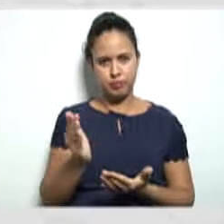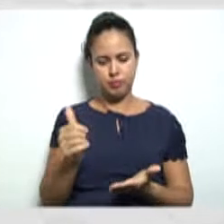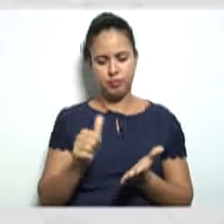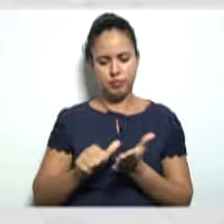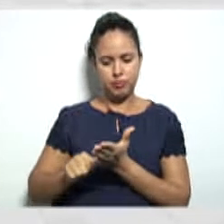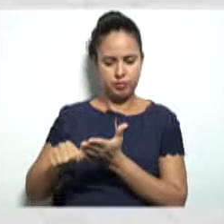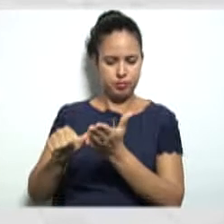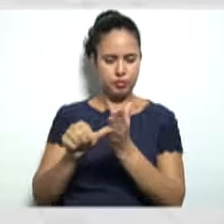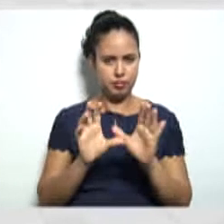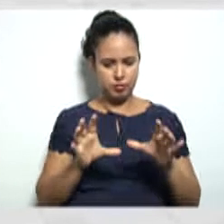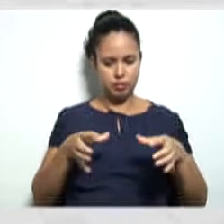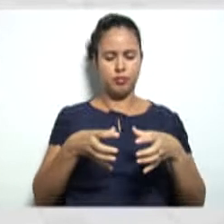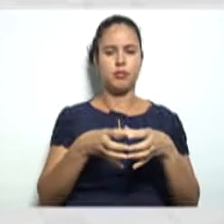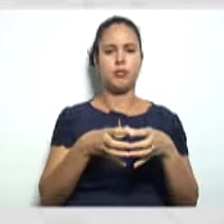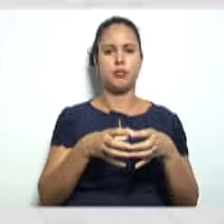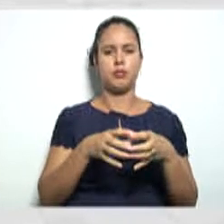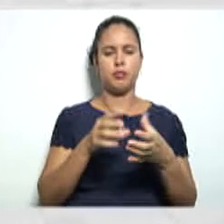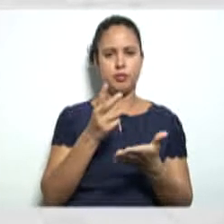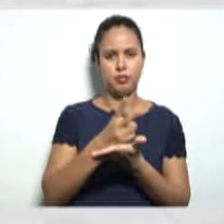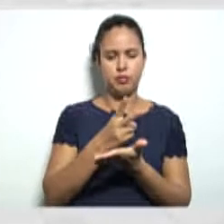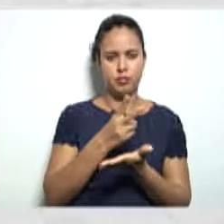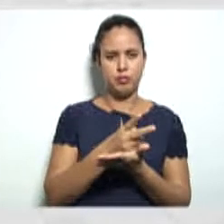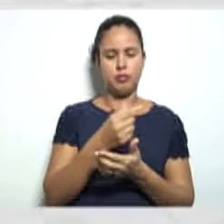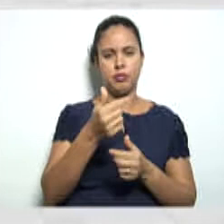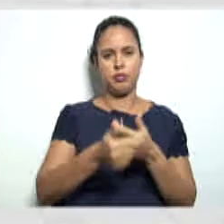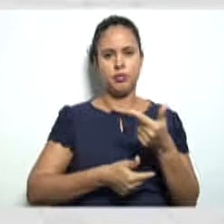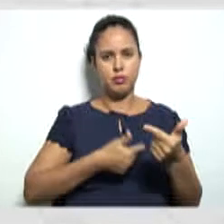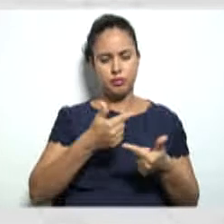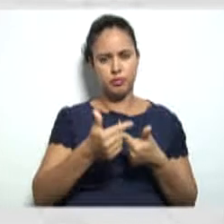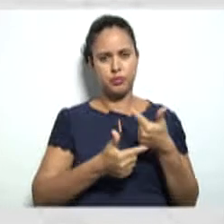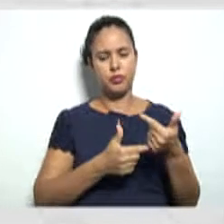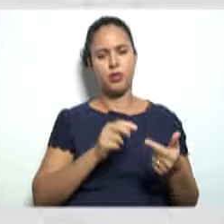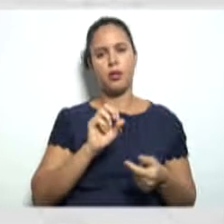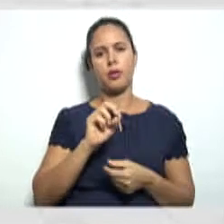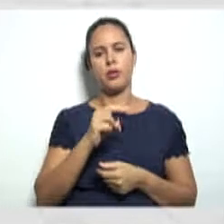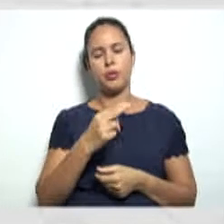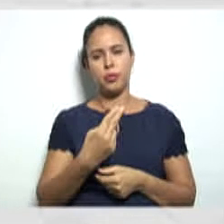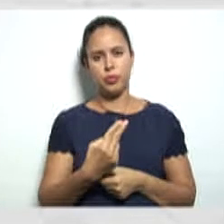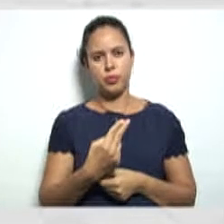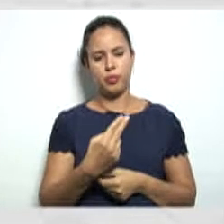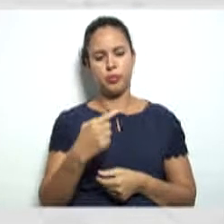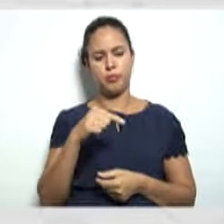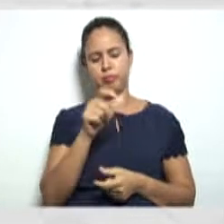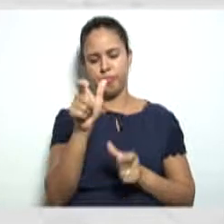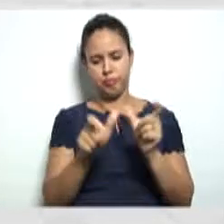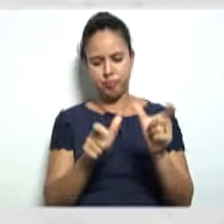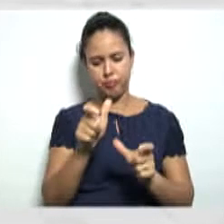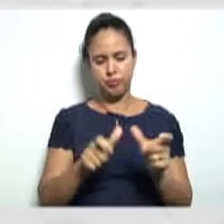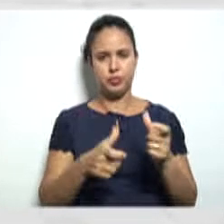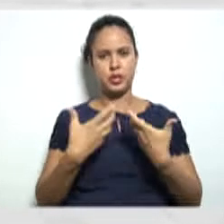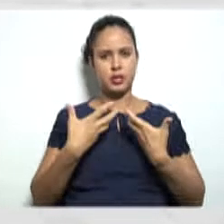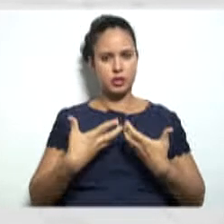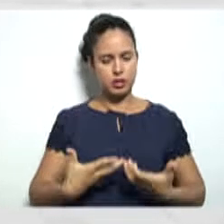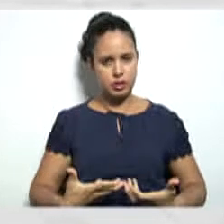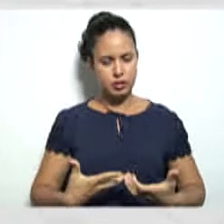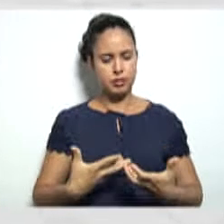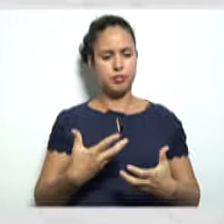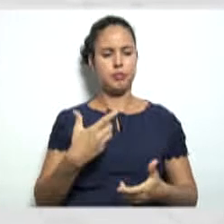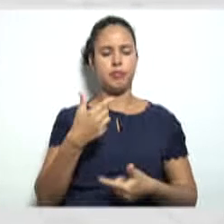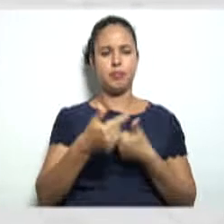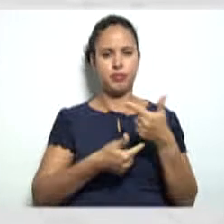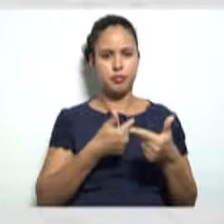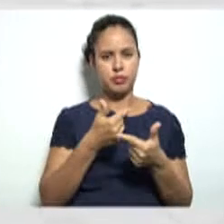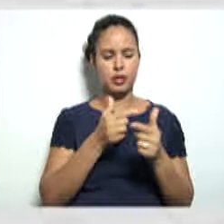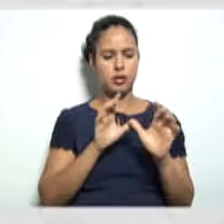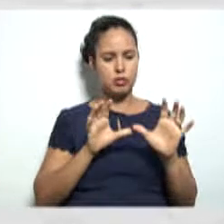empregados. Ou quando os empregados se cansam da exploração e se organizam num negócio próprio, ou quando o grupo não encontra espaço no